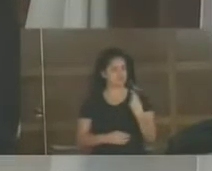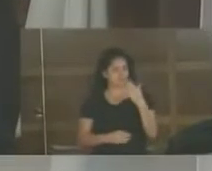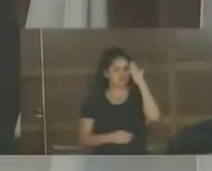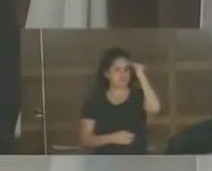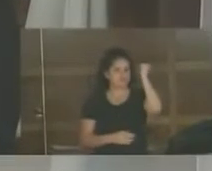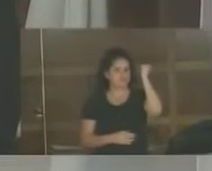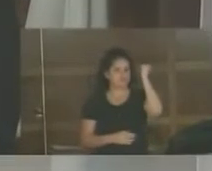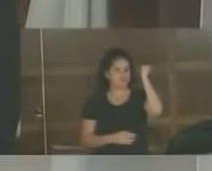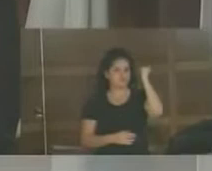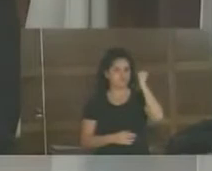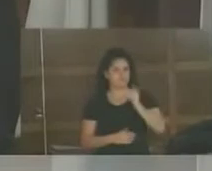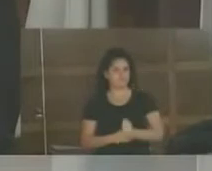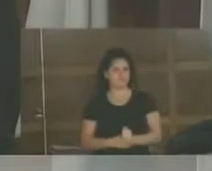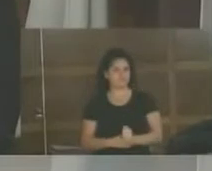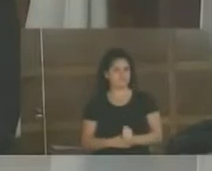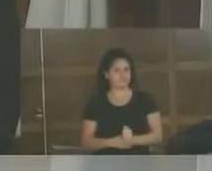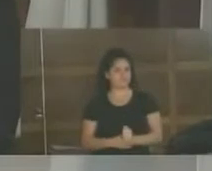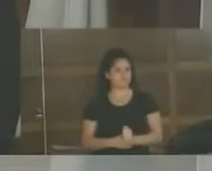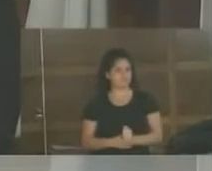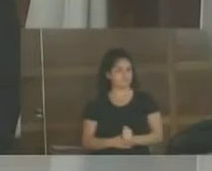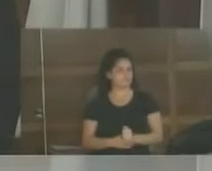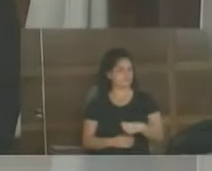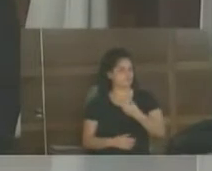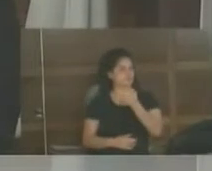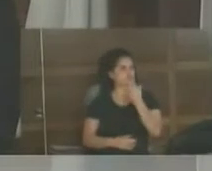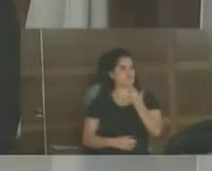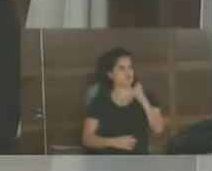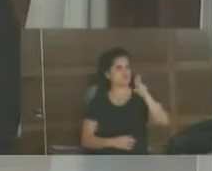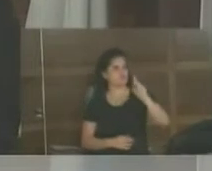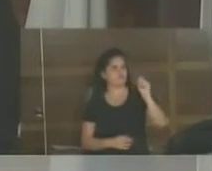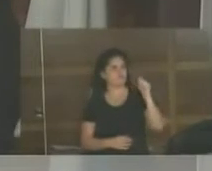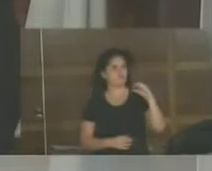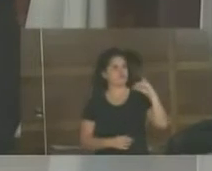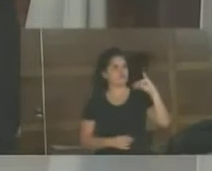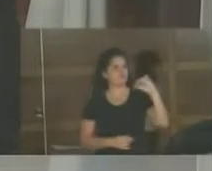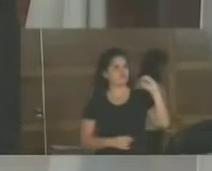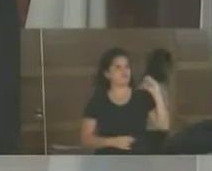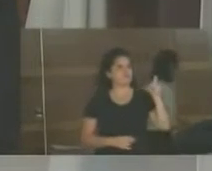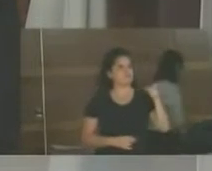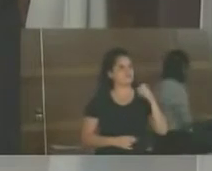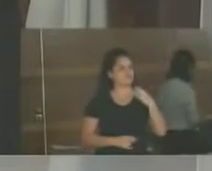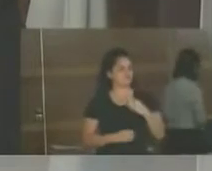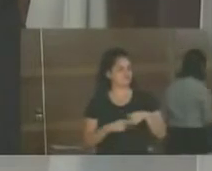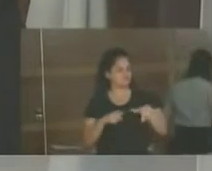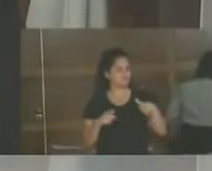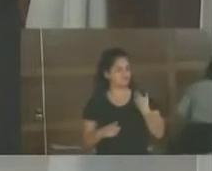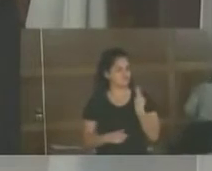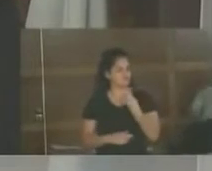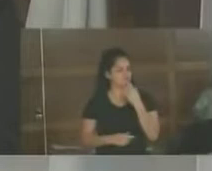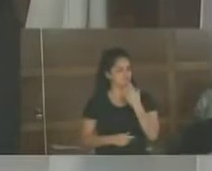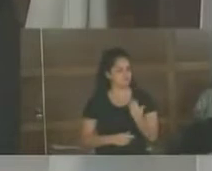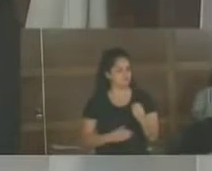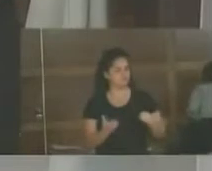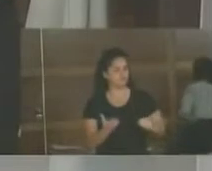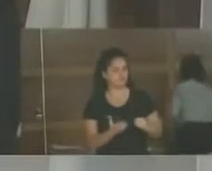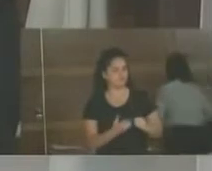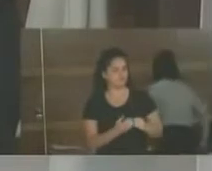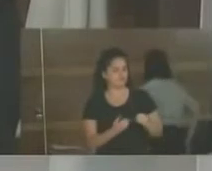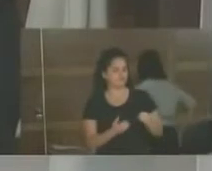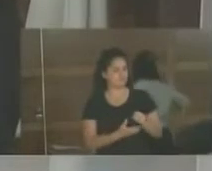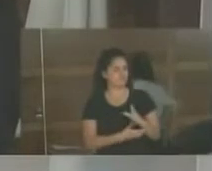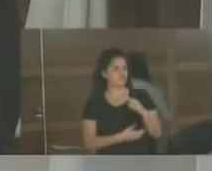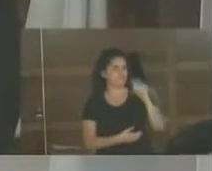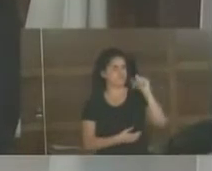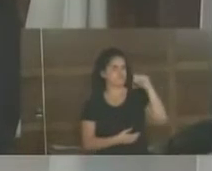muitas vezes, a demanda de raio-x ela é muito grande. Então, nós estamos pedindo um novo aparelho de raio-x